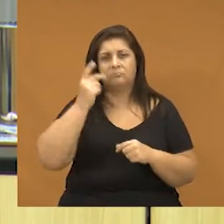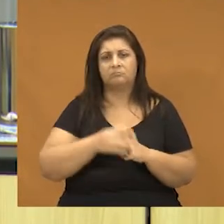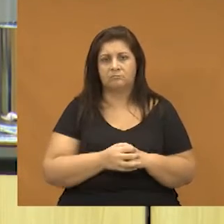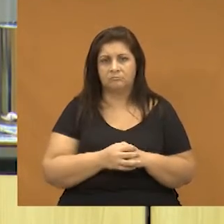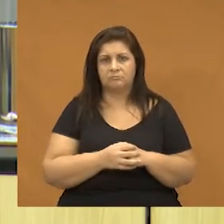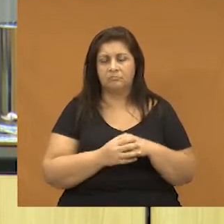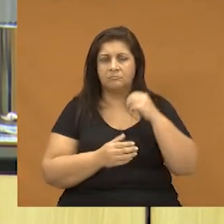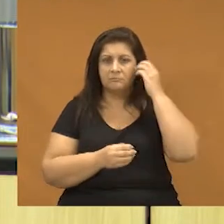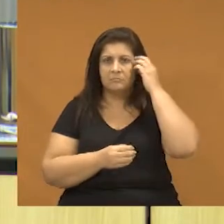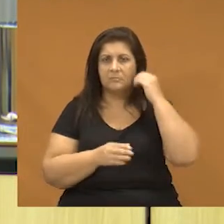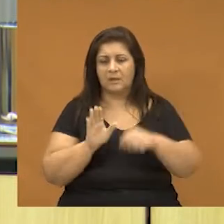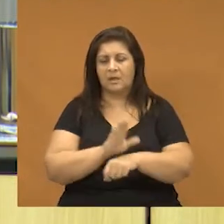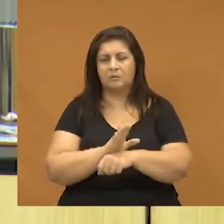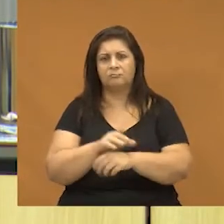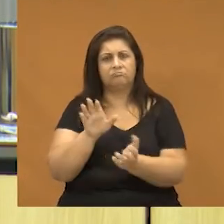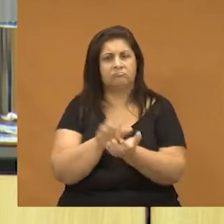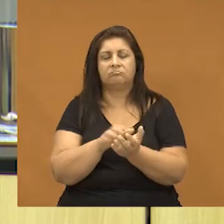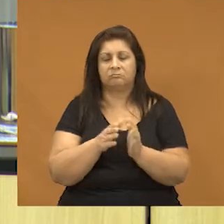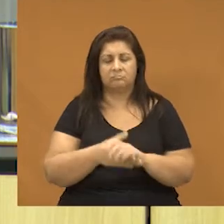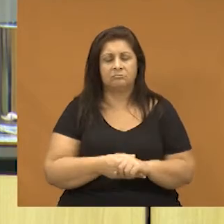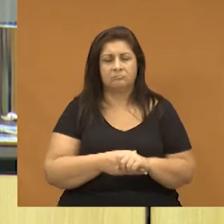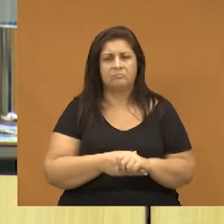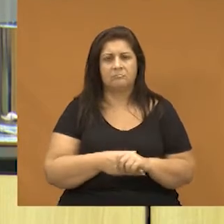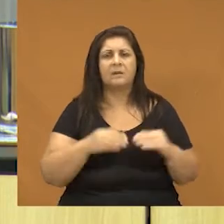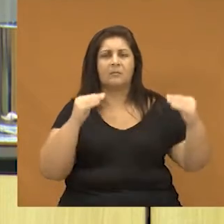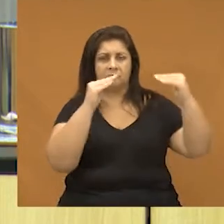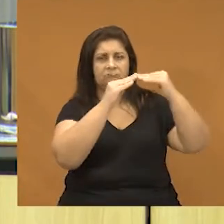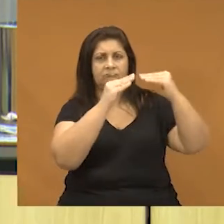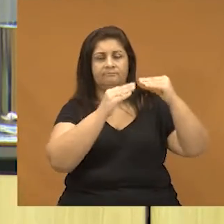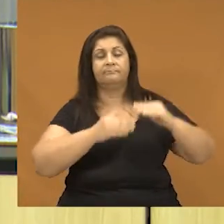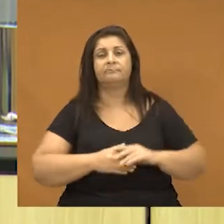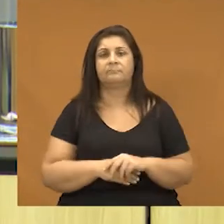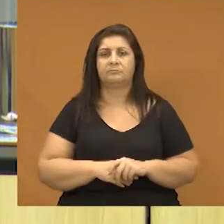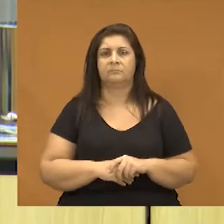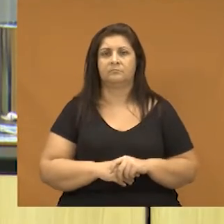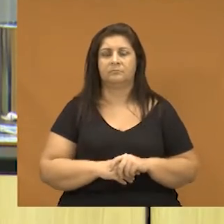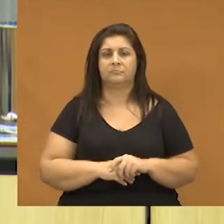principalmente o município. Já de antemão, adianto meu voto favorável.